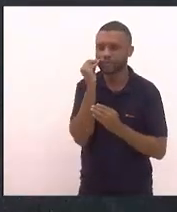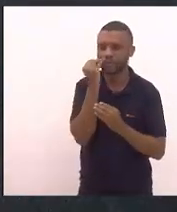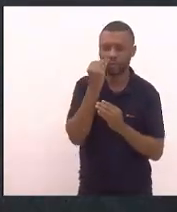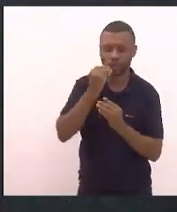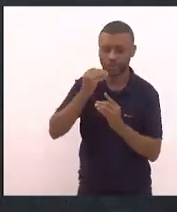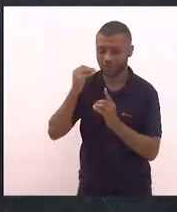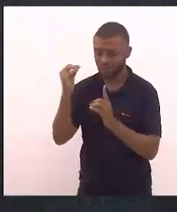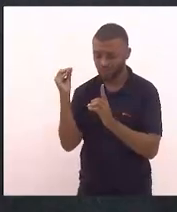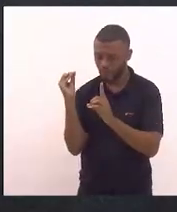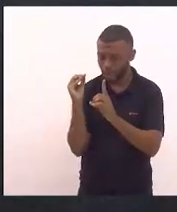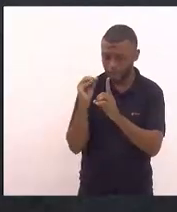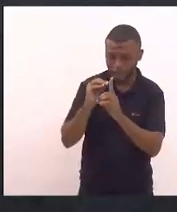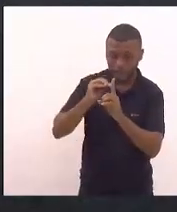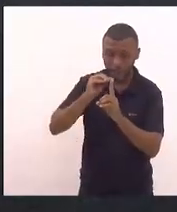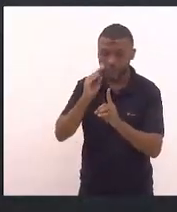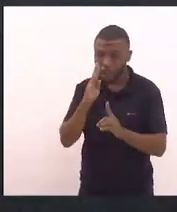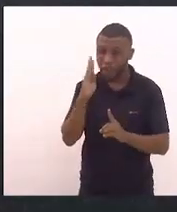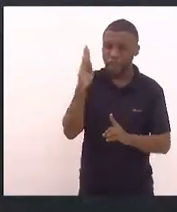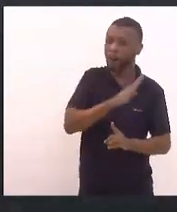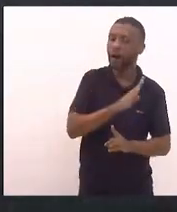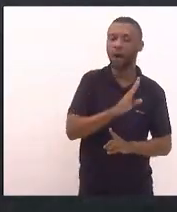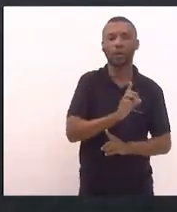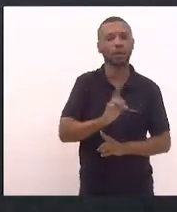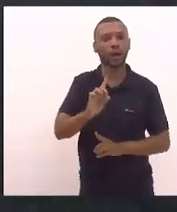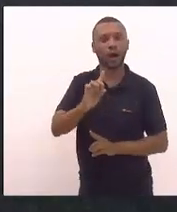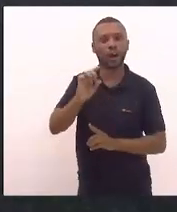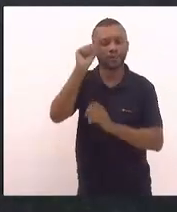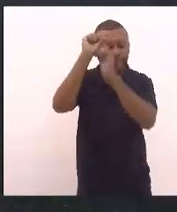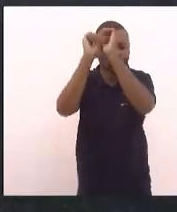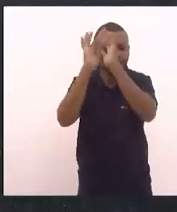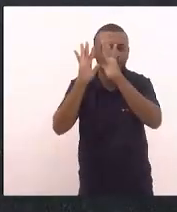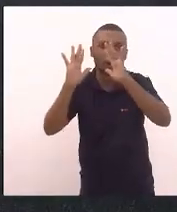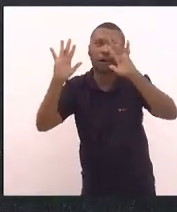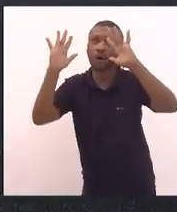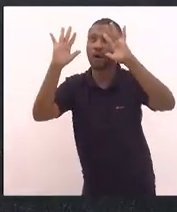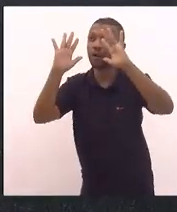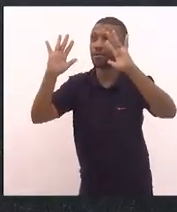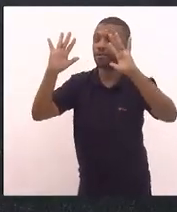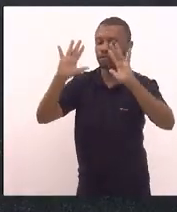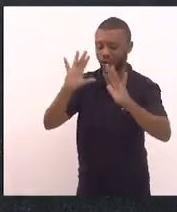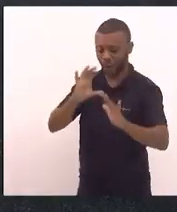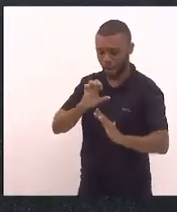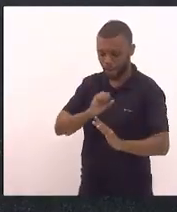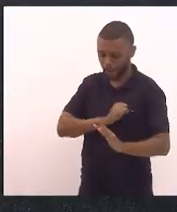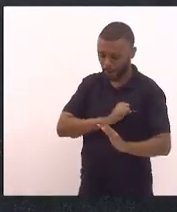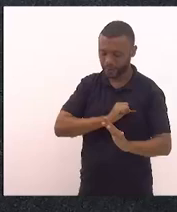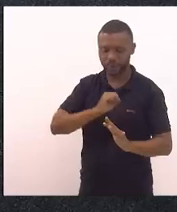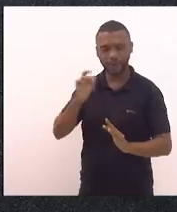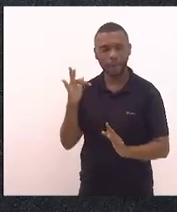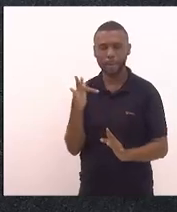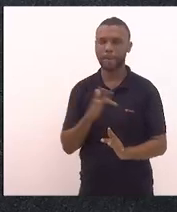vejo mal. Talvez em sonhos foi por ti me apaixonei.